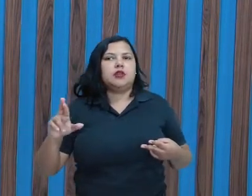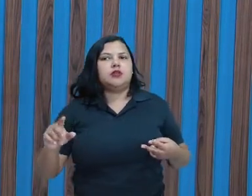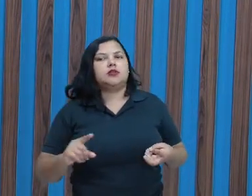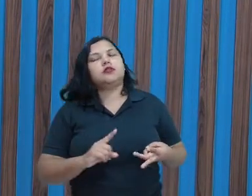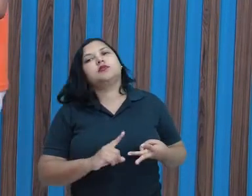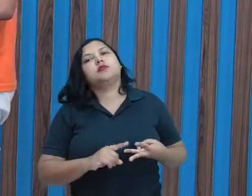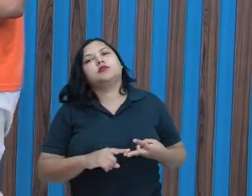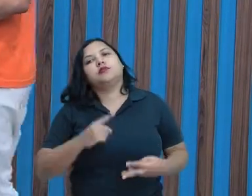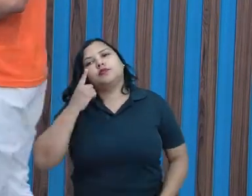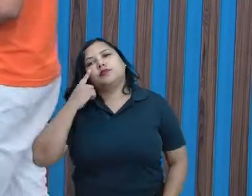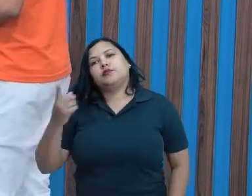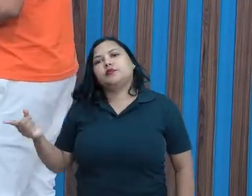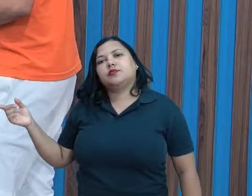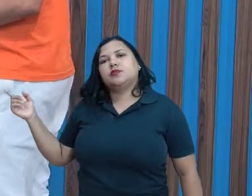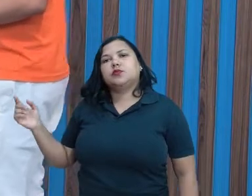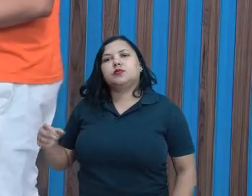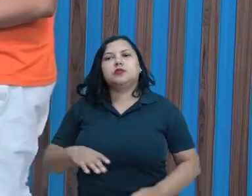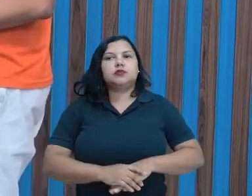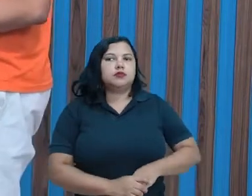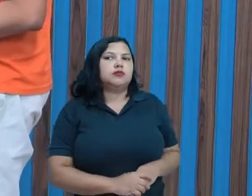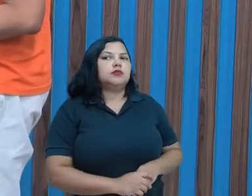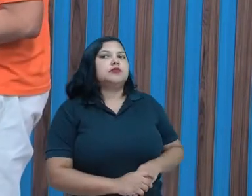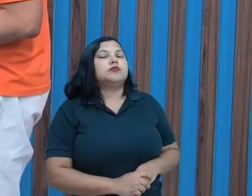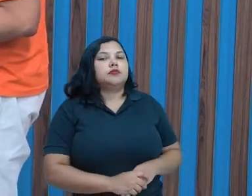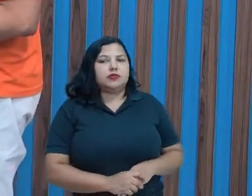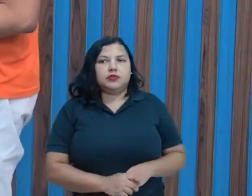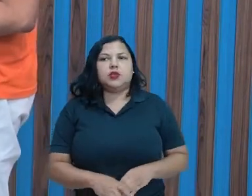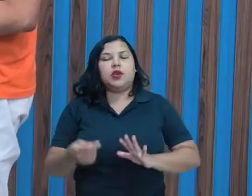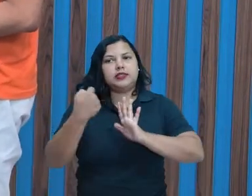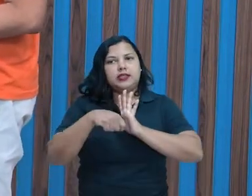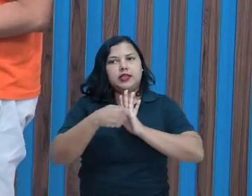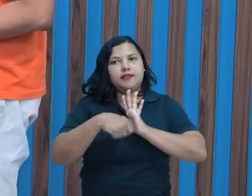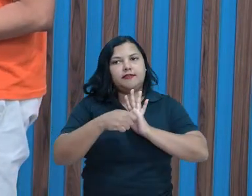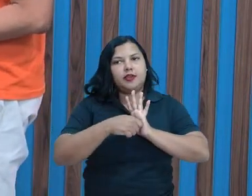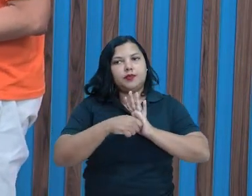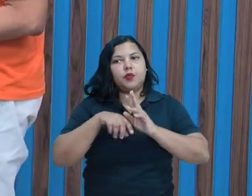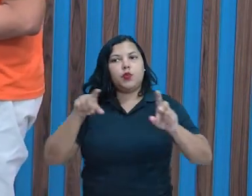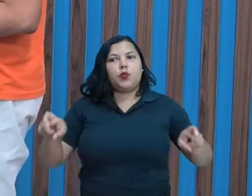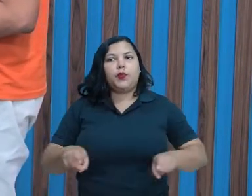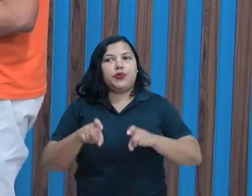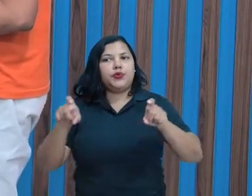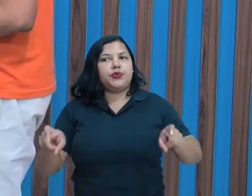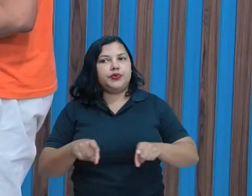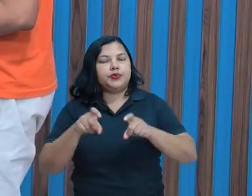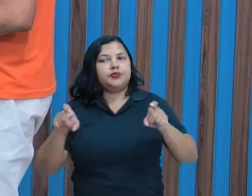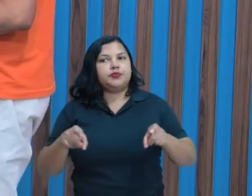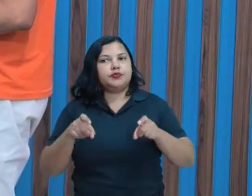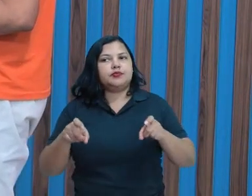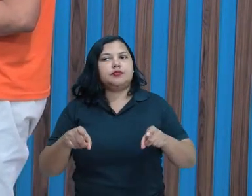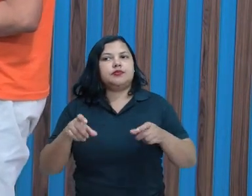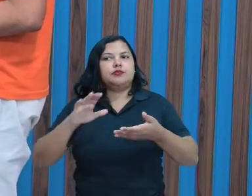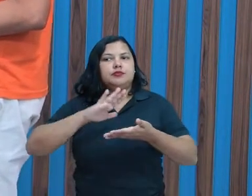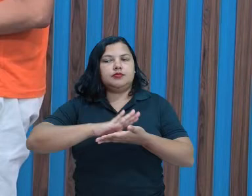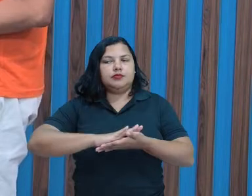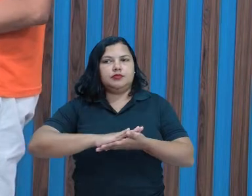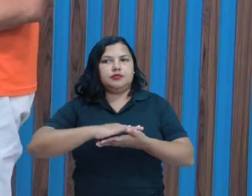leitor. Aí temos aqui, ó, to write, escrever, computer, computador, laptop,